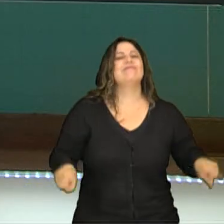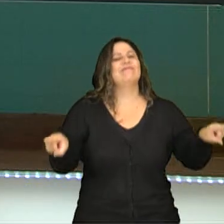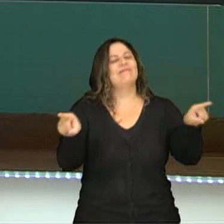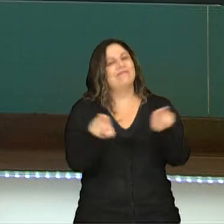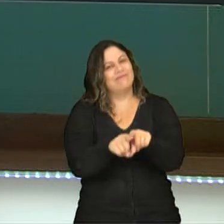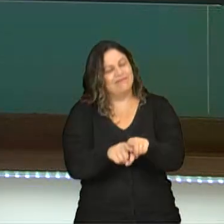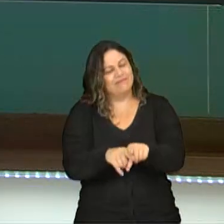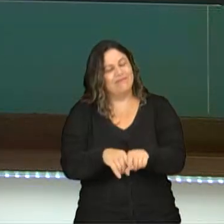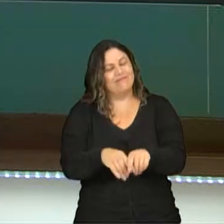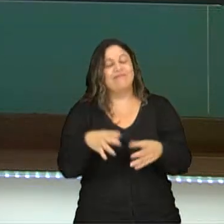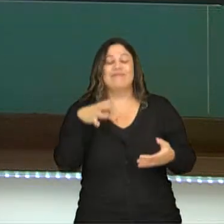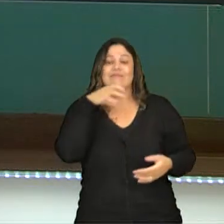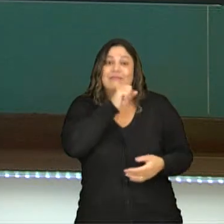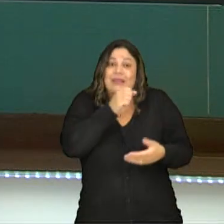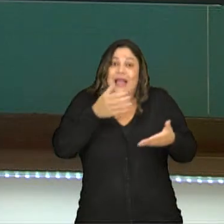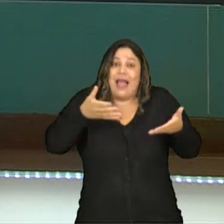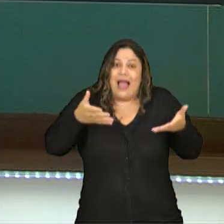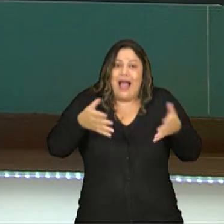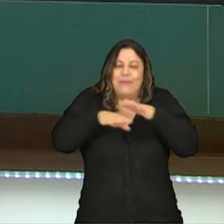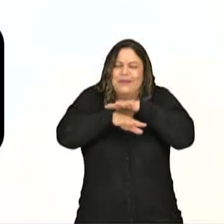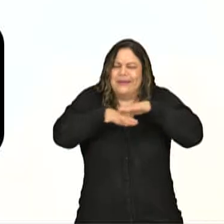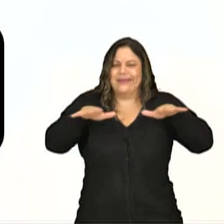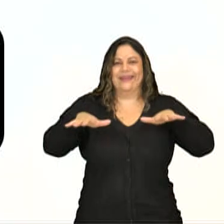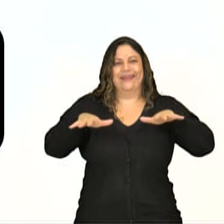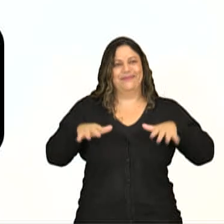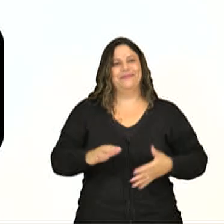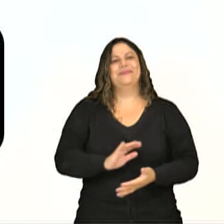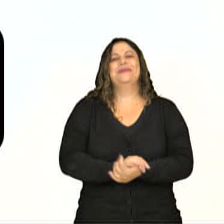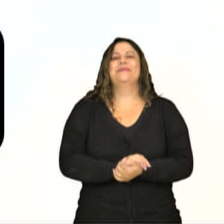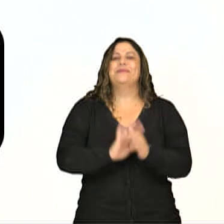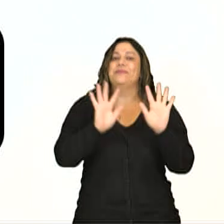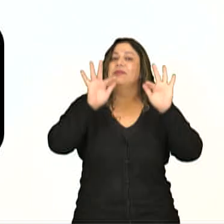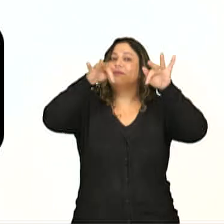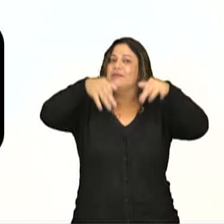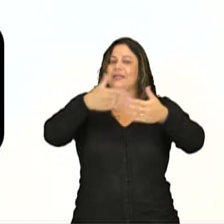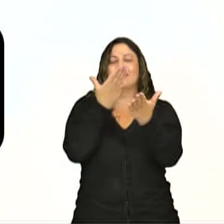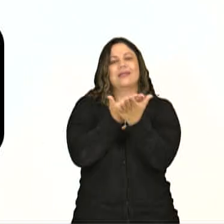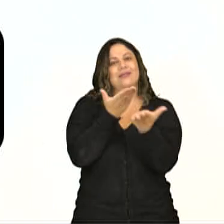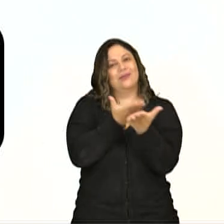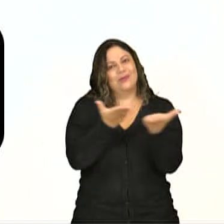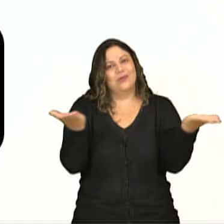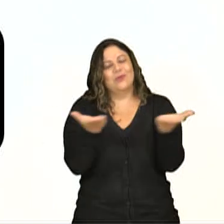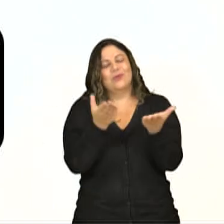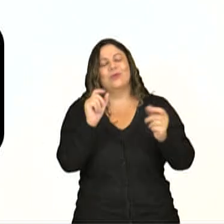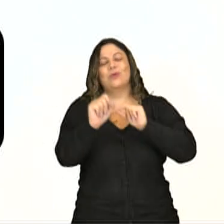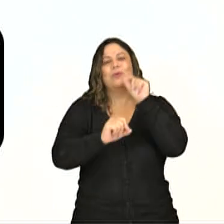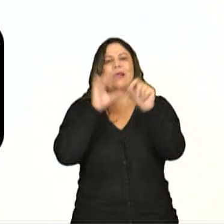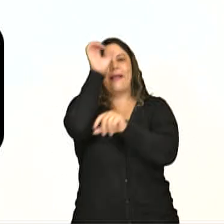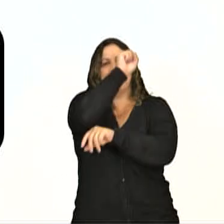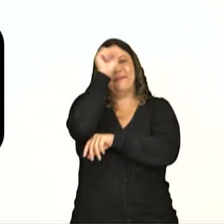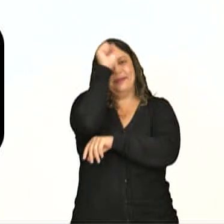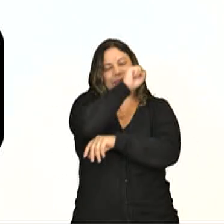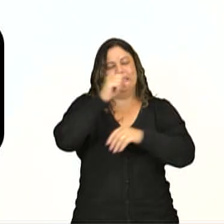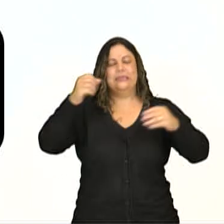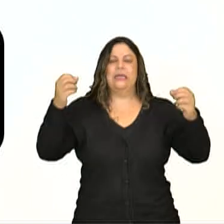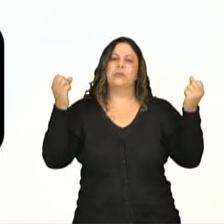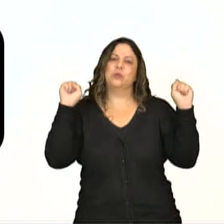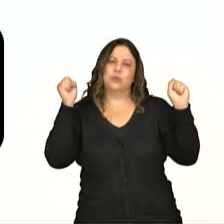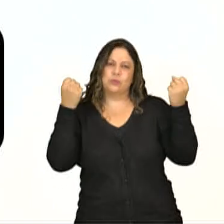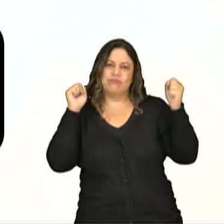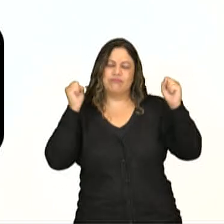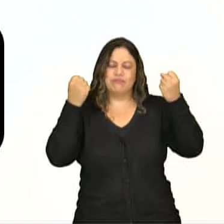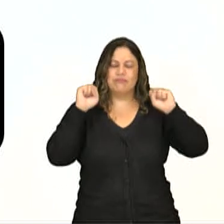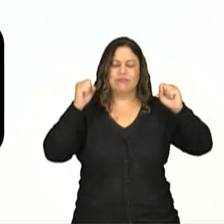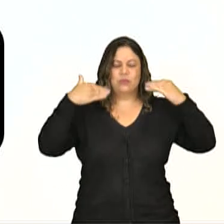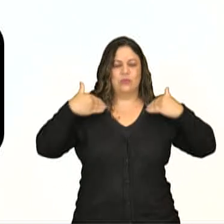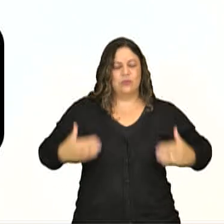o quanto antes possível. E finalizando a nossa aula, o que nós vimos sobre o esporte e a cultura corporal